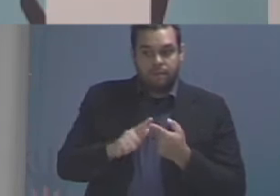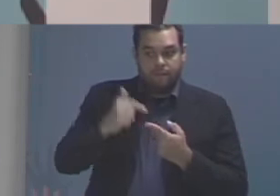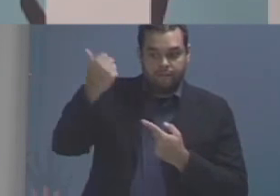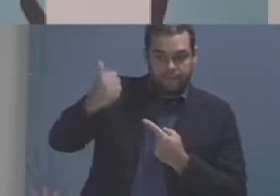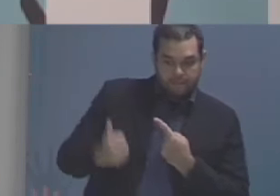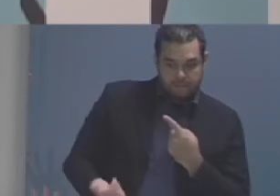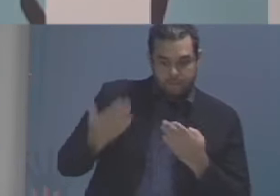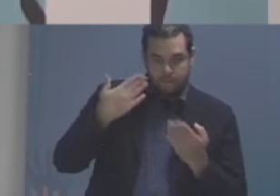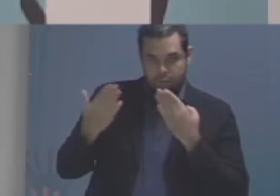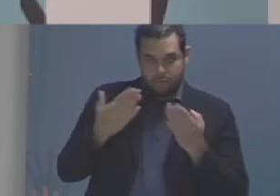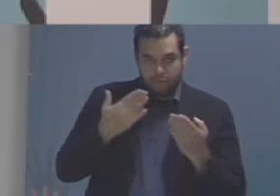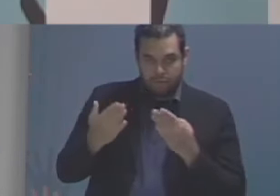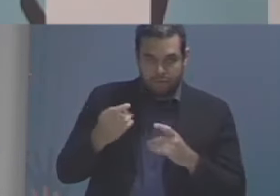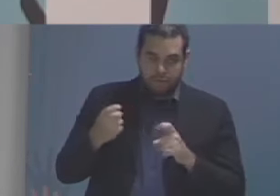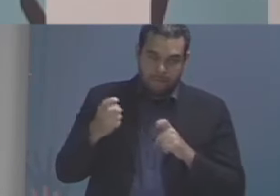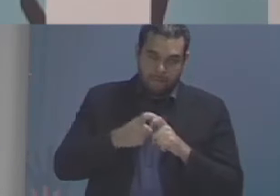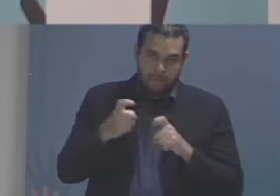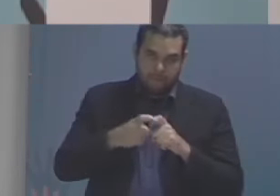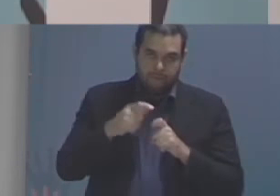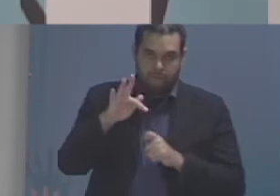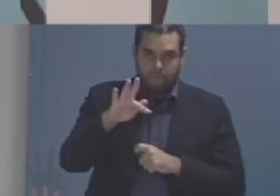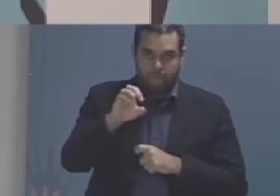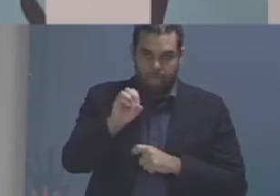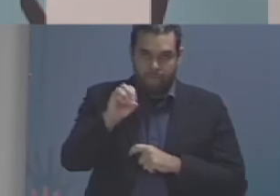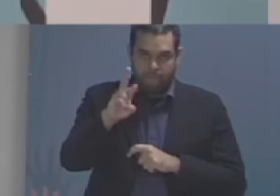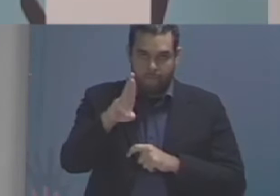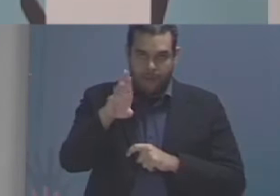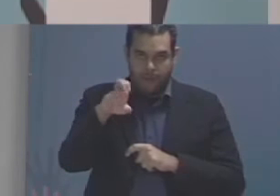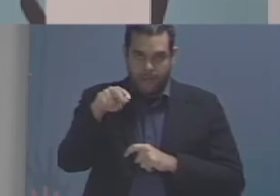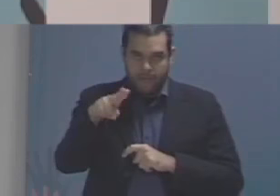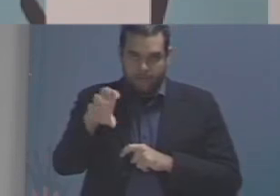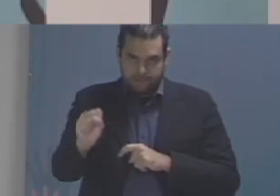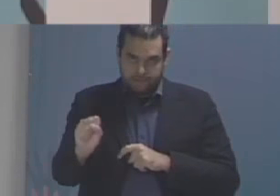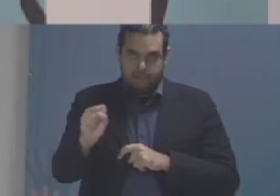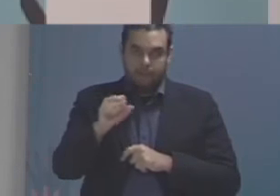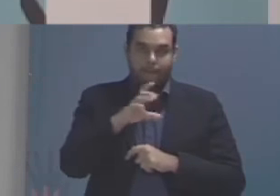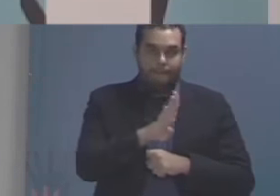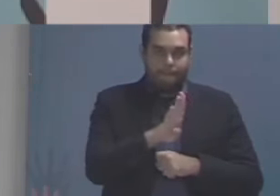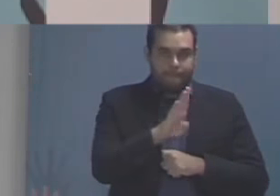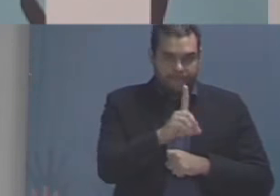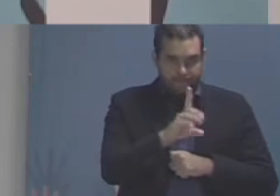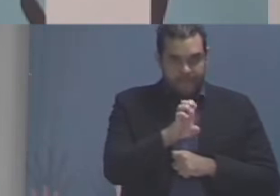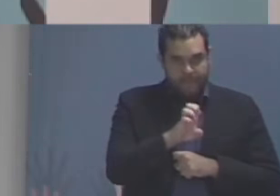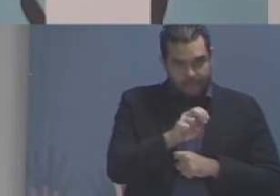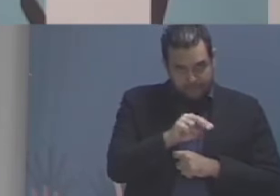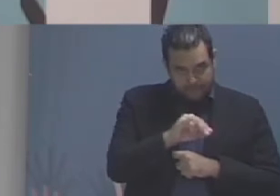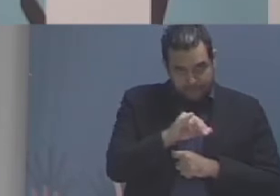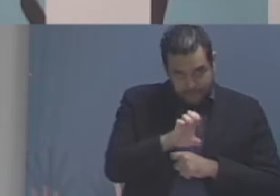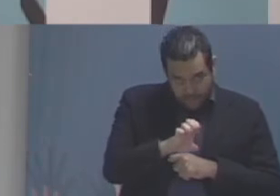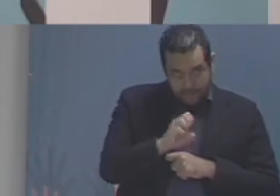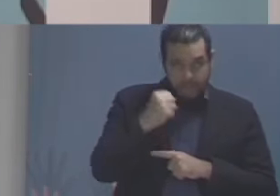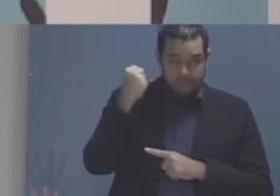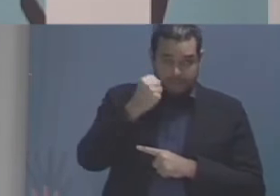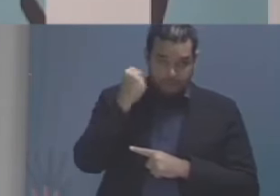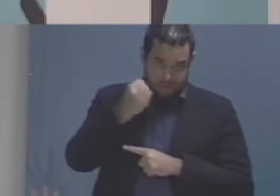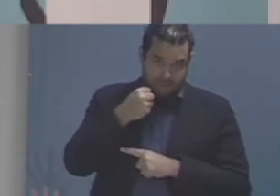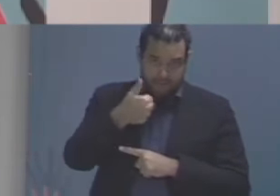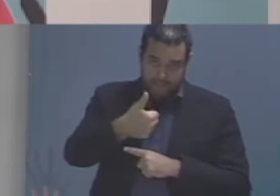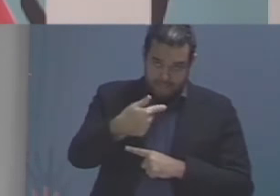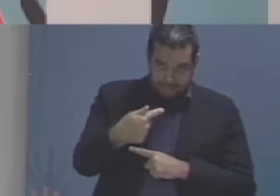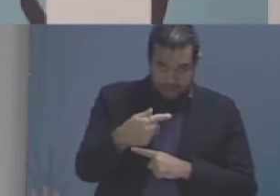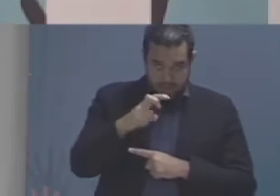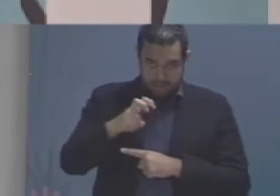psicológica forense? Denise Freitas Brandão, CRP 19, Sergipe, número